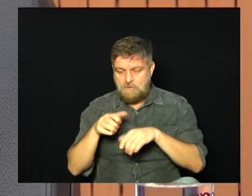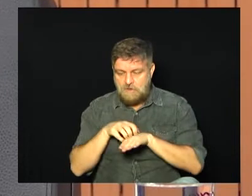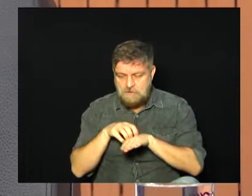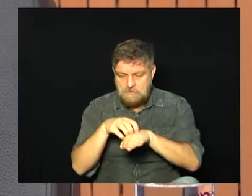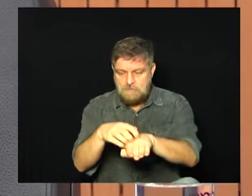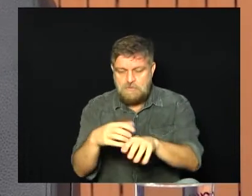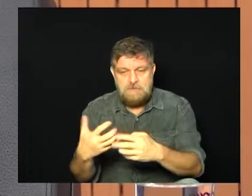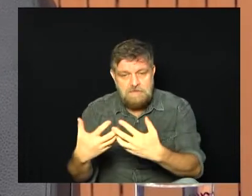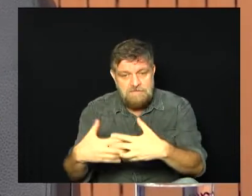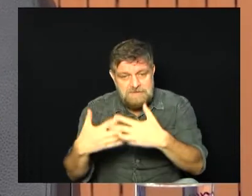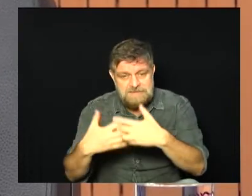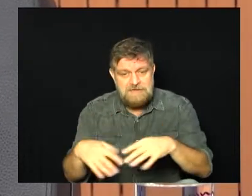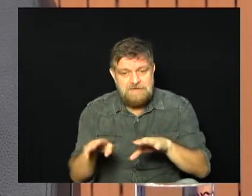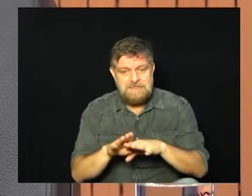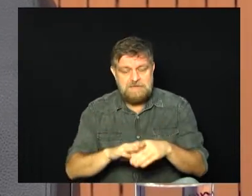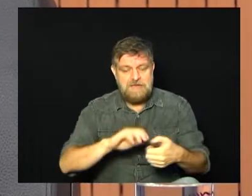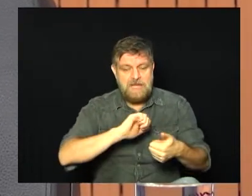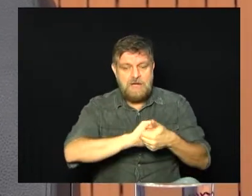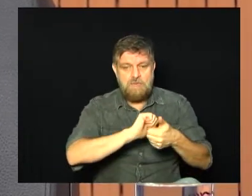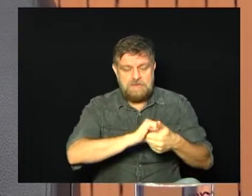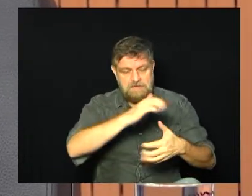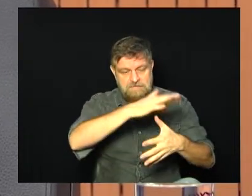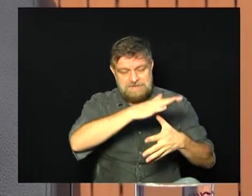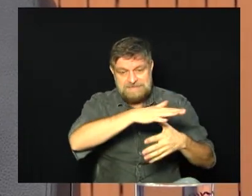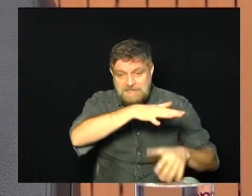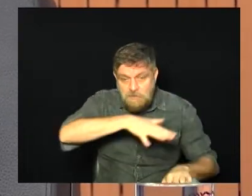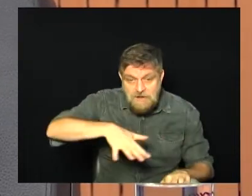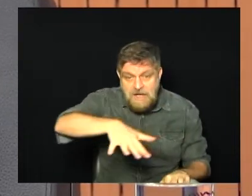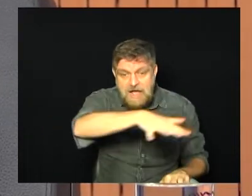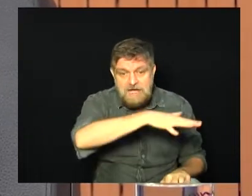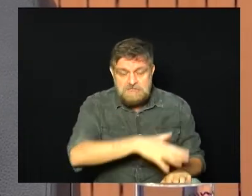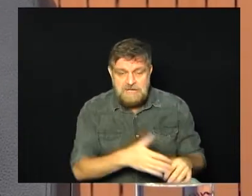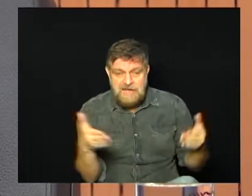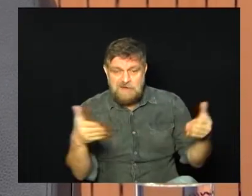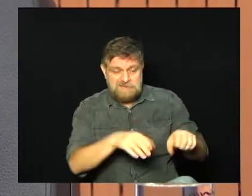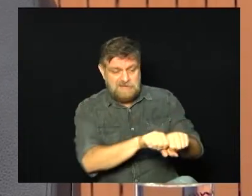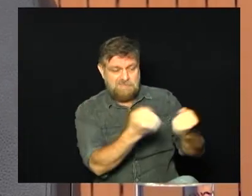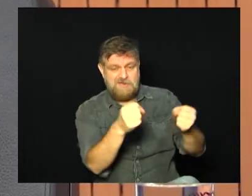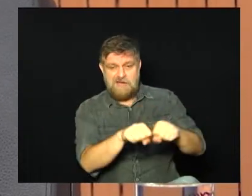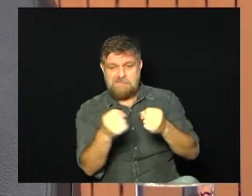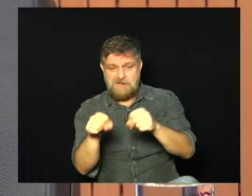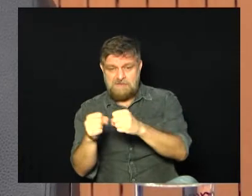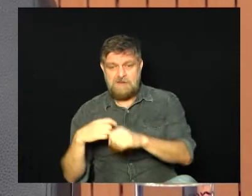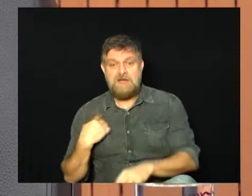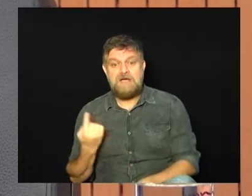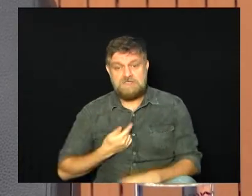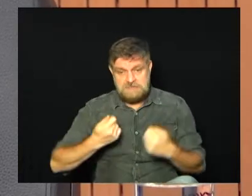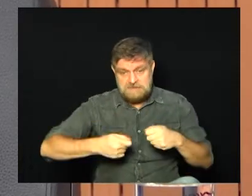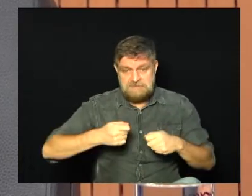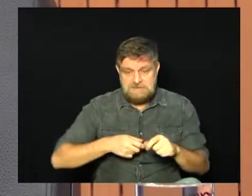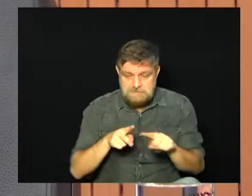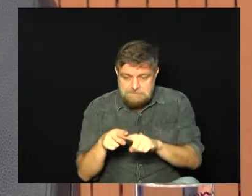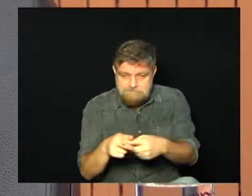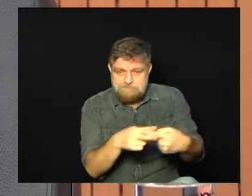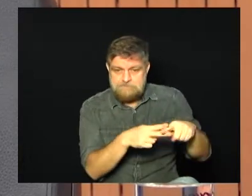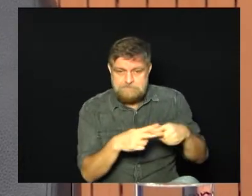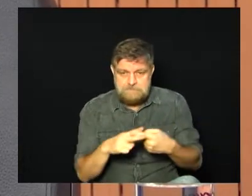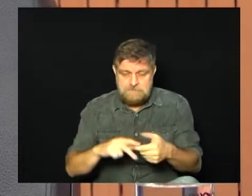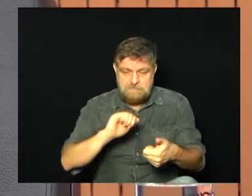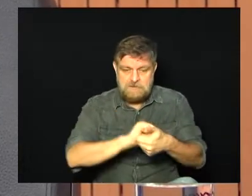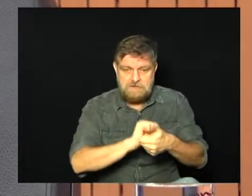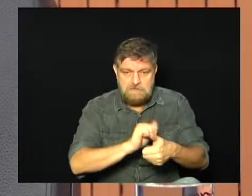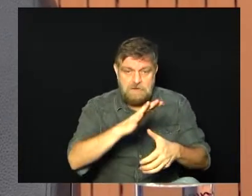né, e a requalificação também de áreas que hoje estão degradadas e que a gente precisa requalificar, através